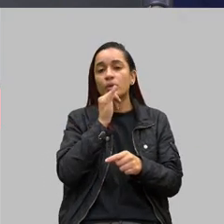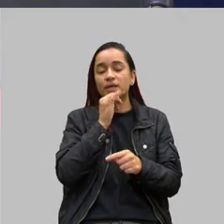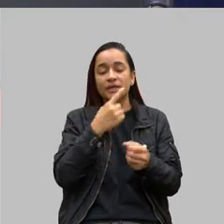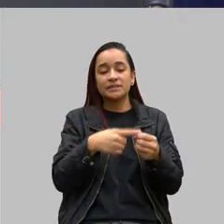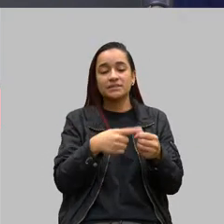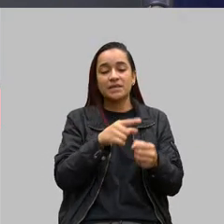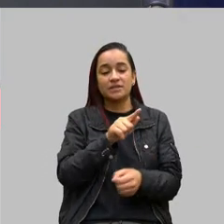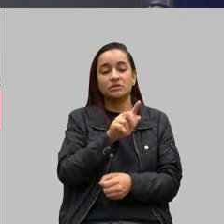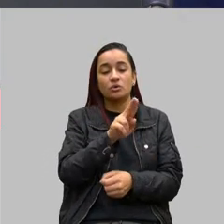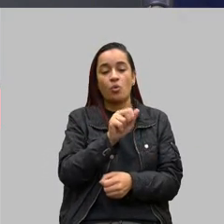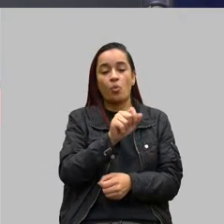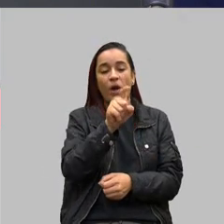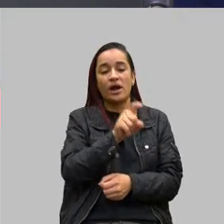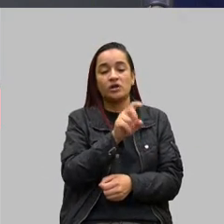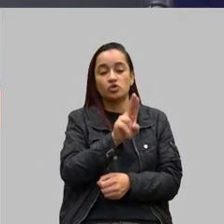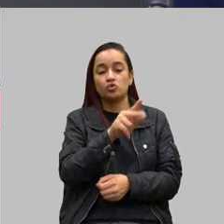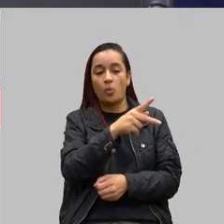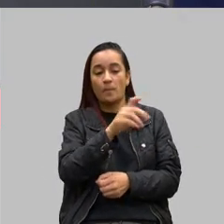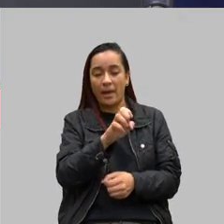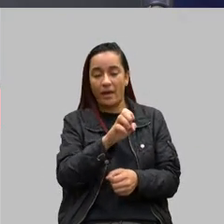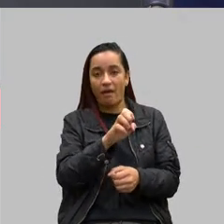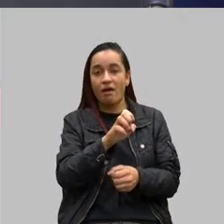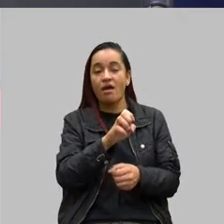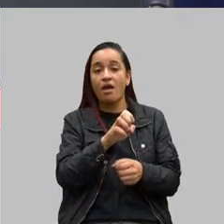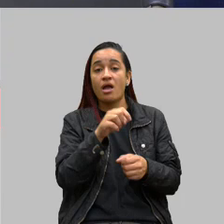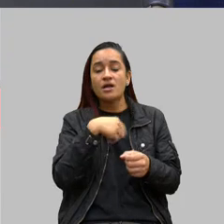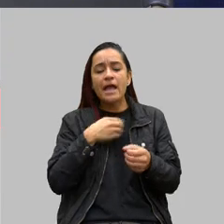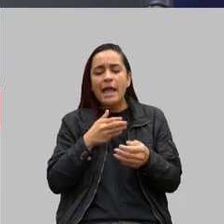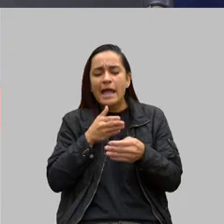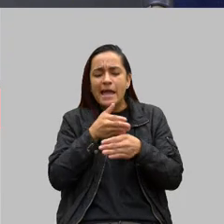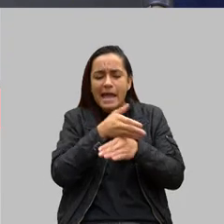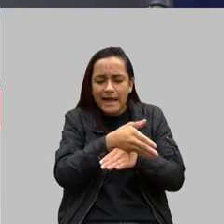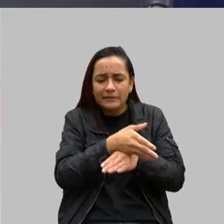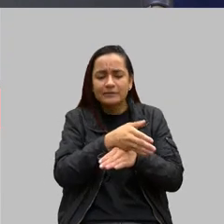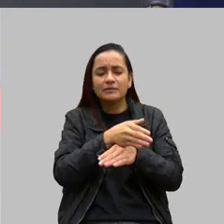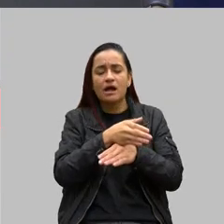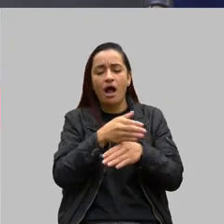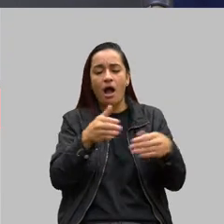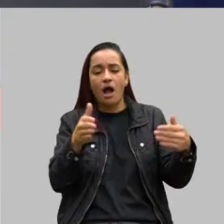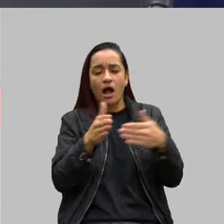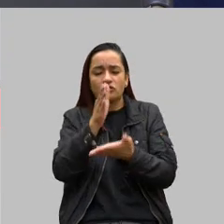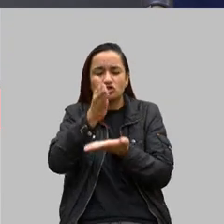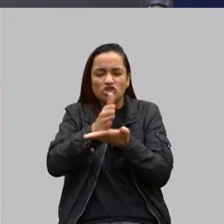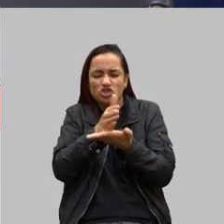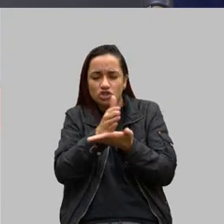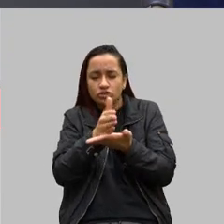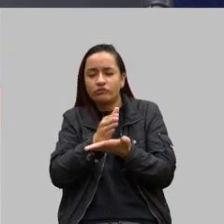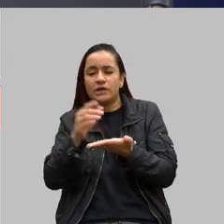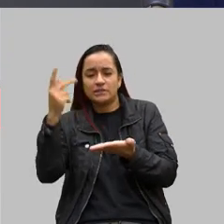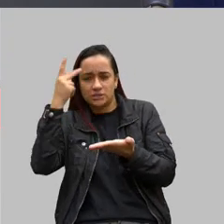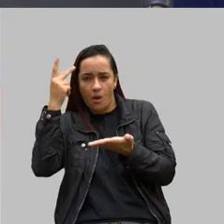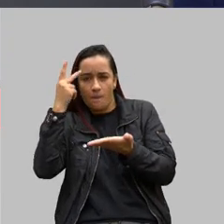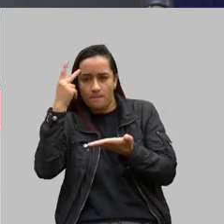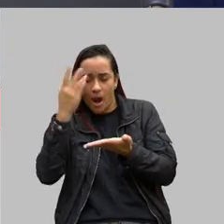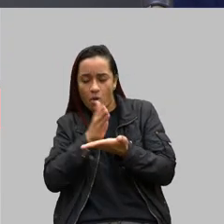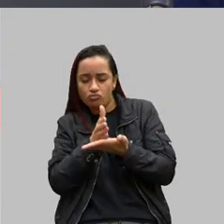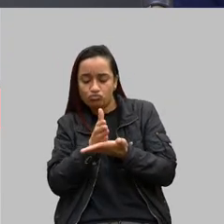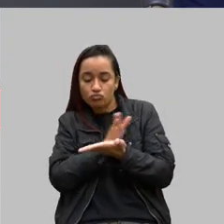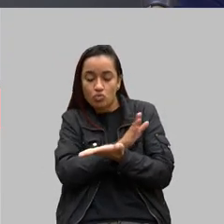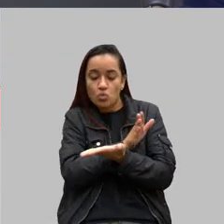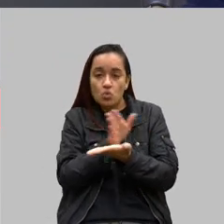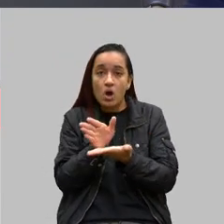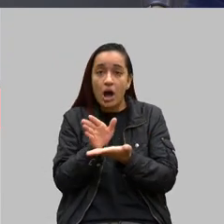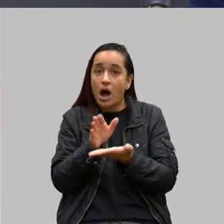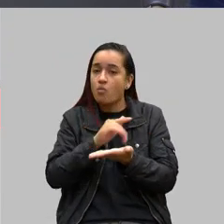Guaxupé hora que você vem entra na divisa de Guaxupé para São Paulo pega município de p a estrada não tem buraco Não Foi